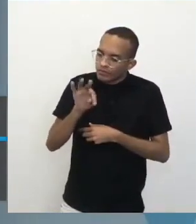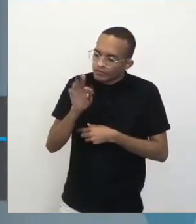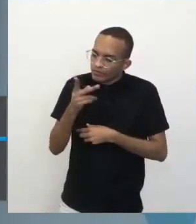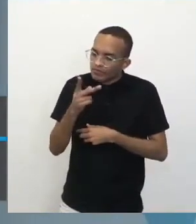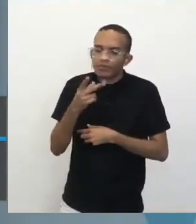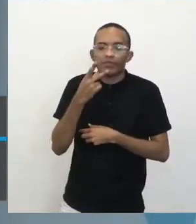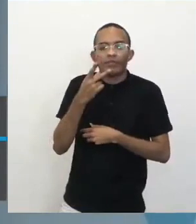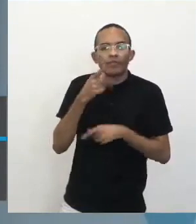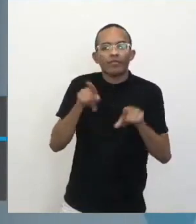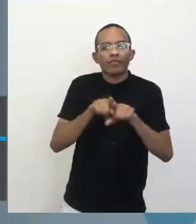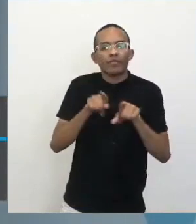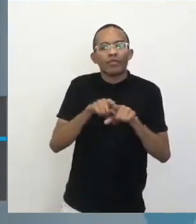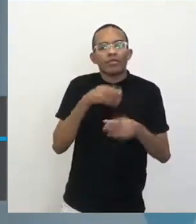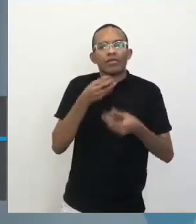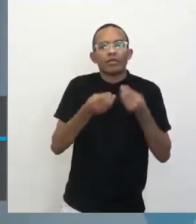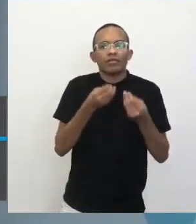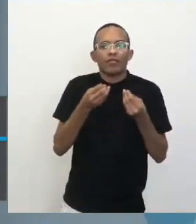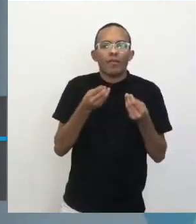atrás, né? Aquele toque